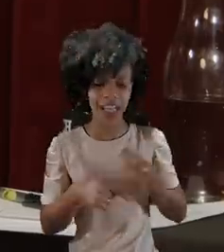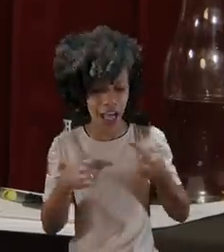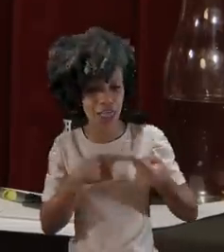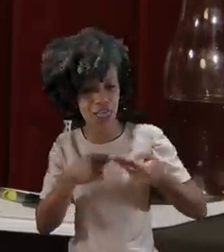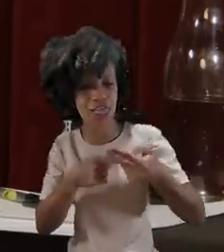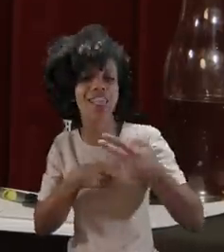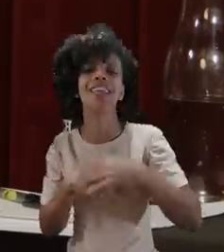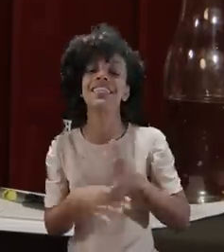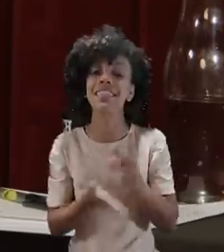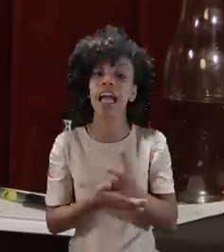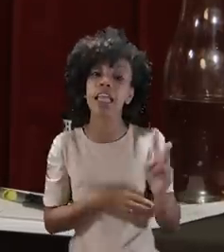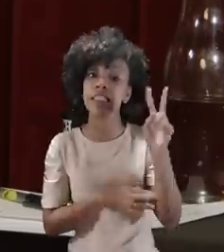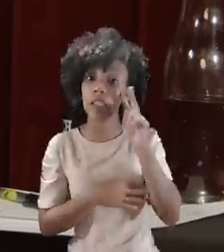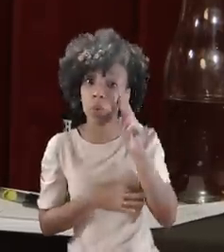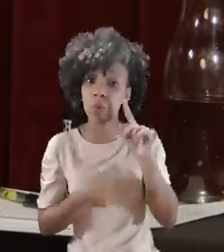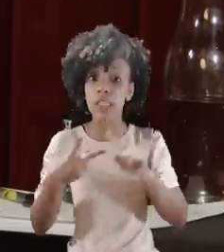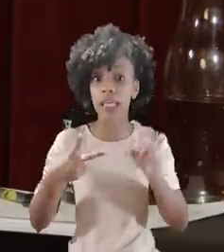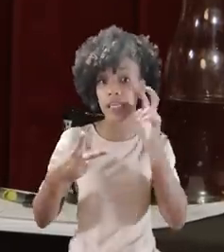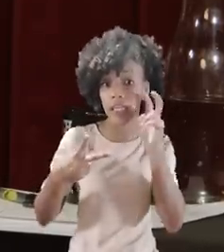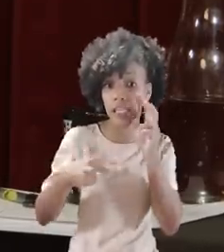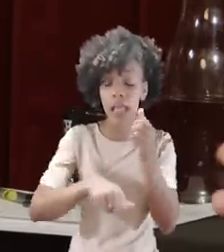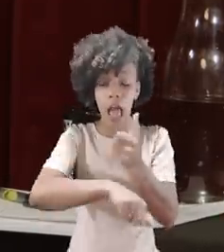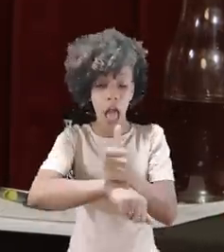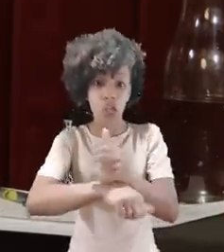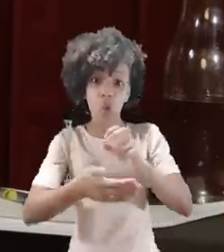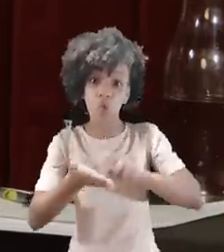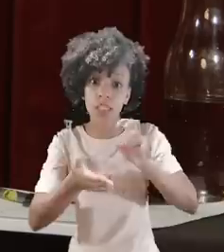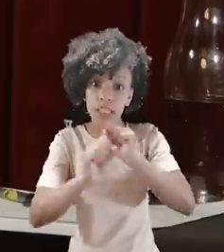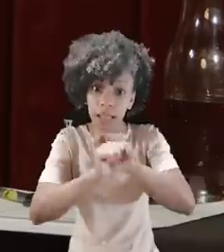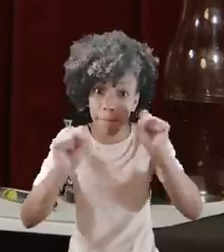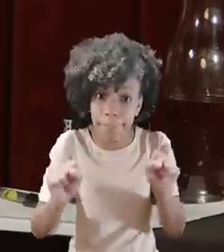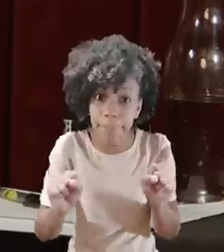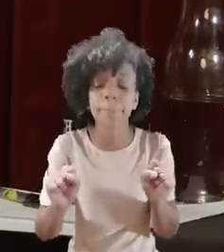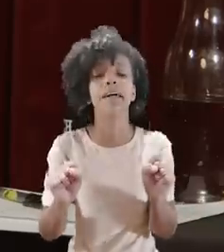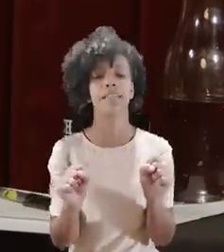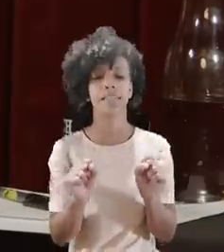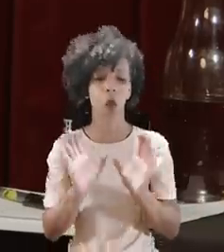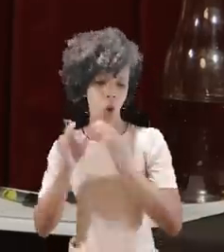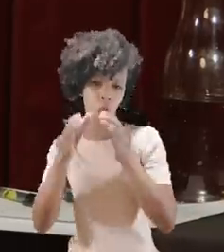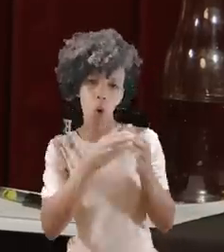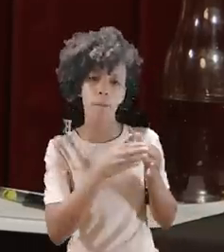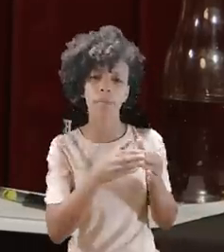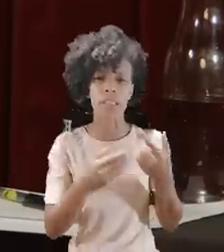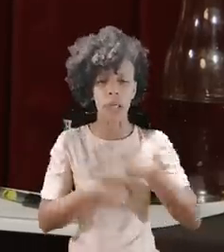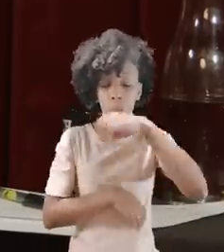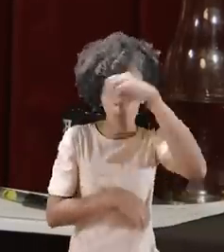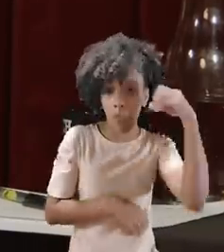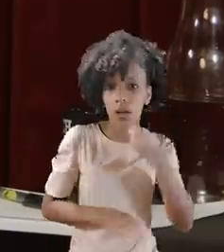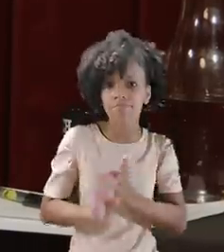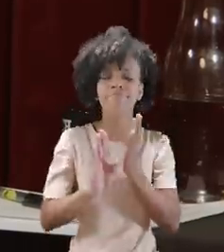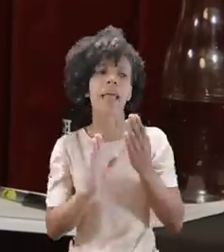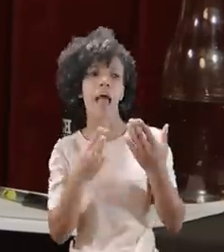toda semana aqui segunda e quinta às 11 horas da manhã a gente pega bolhas que eu sou bem